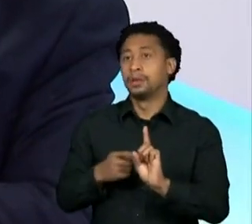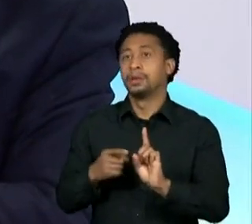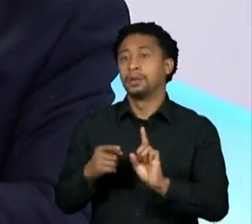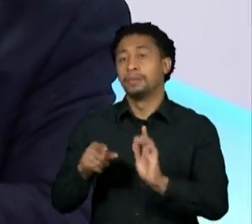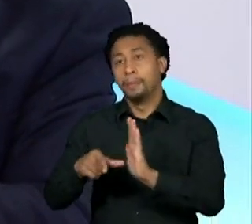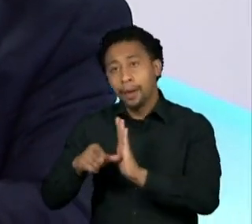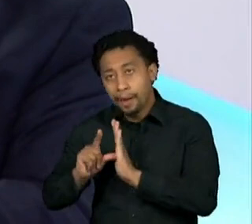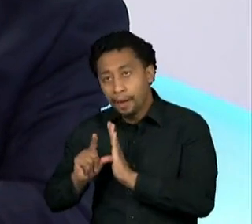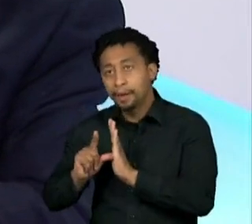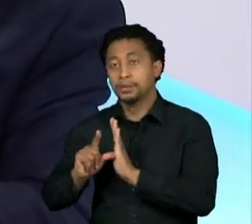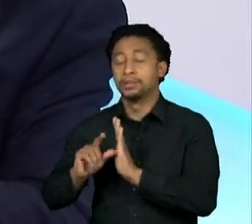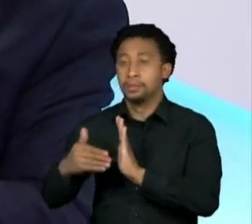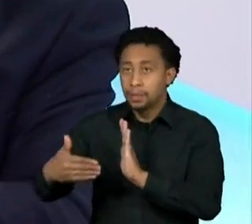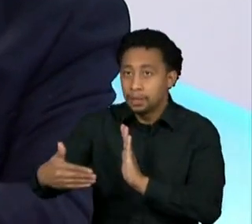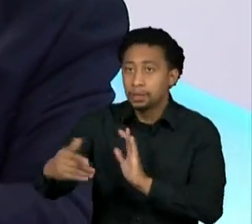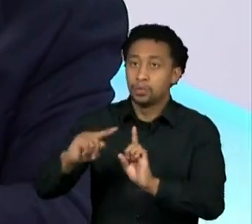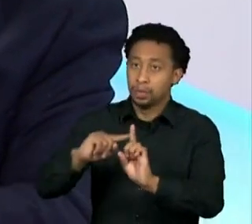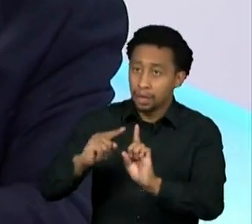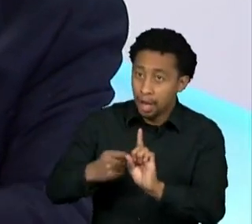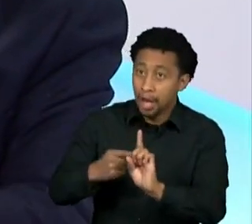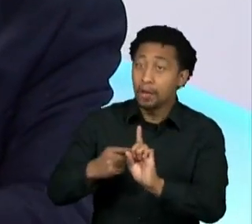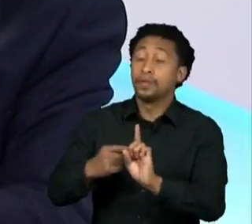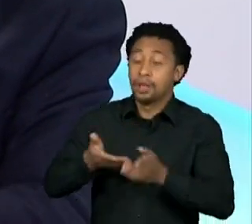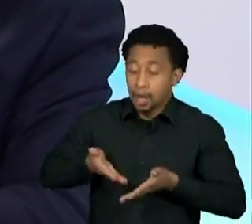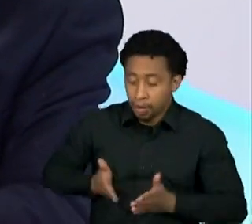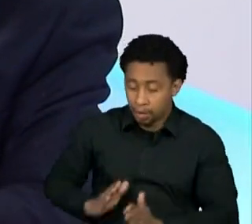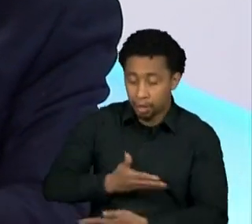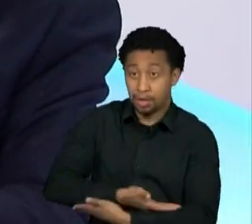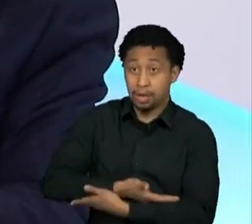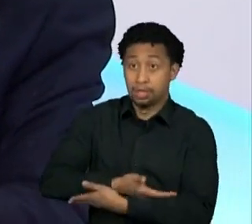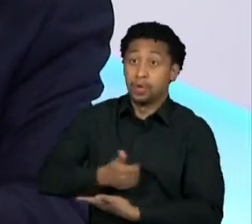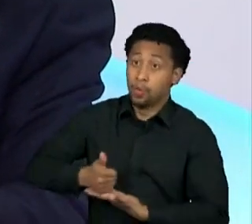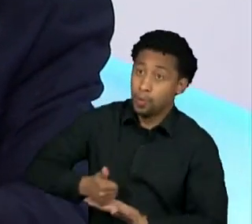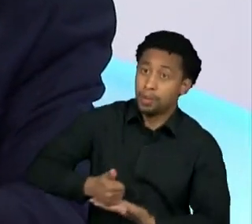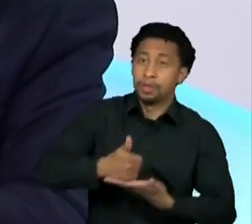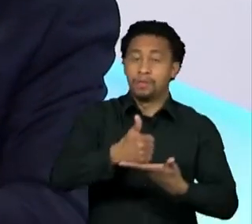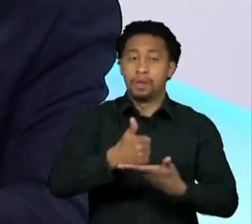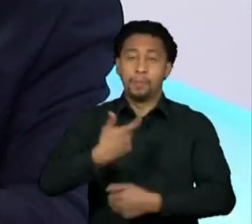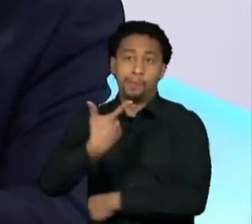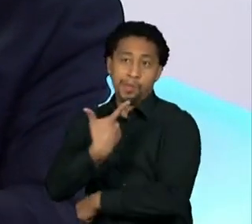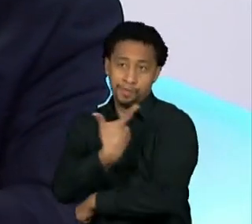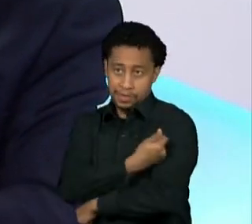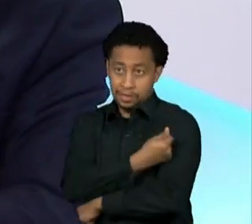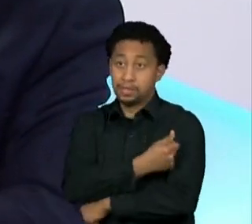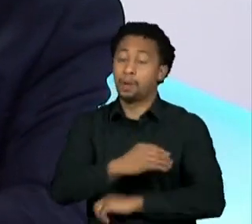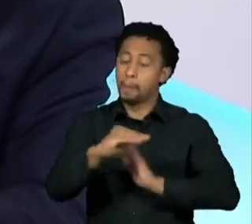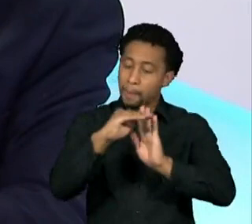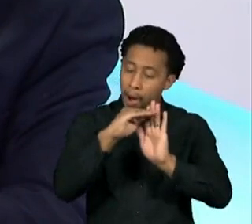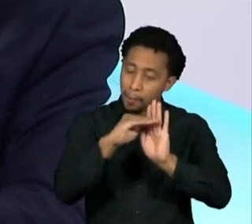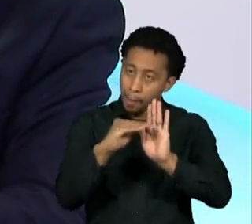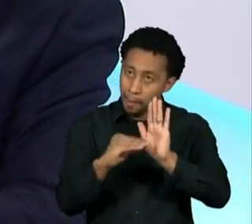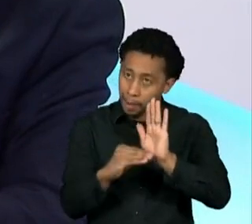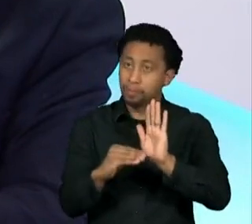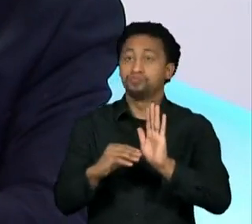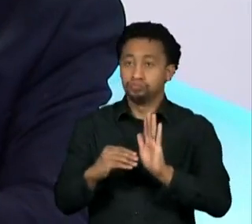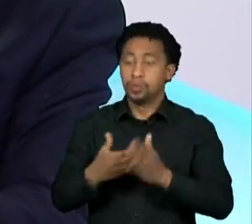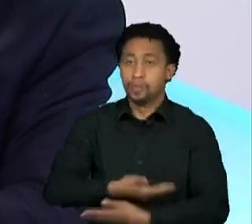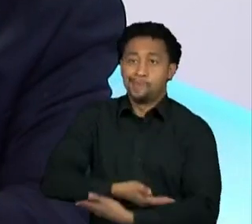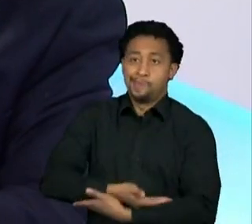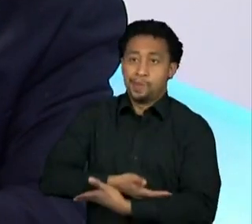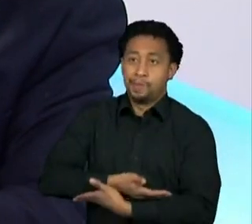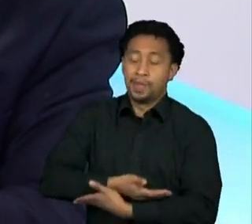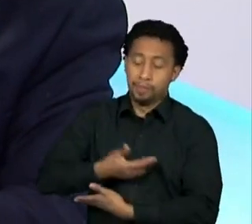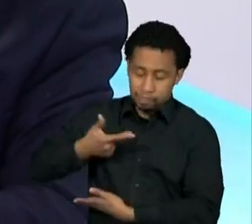pré-parto ela que depois levasse a criança para fazer todas as vacinações necessária essa para um jovem na